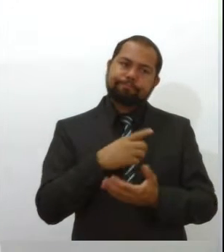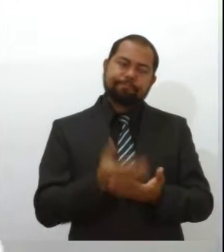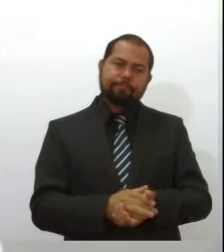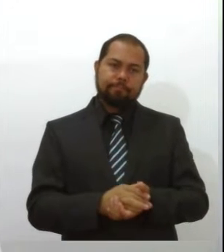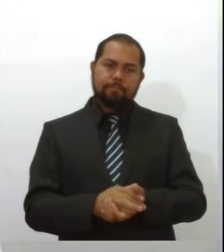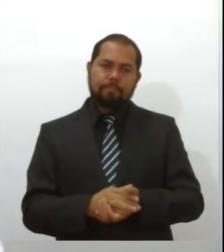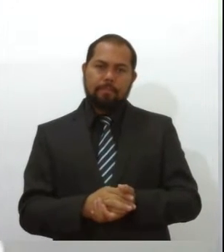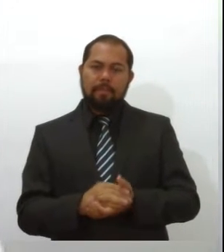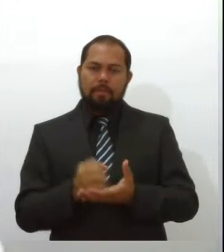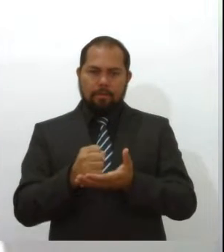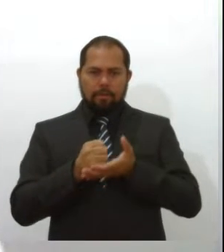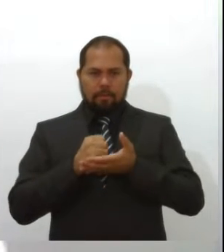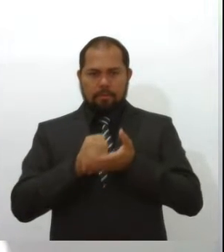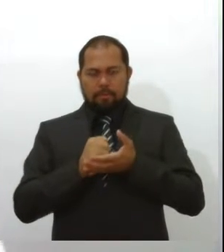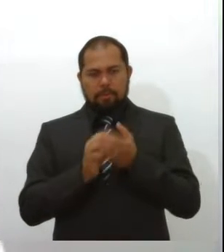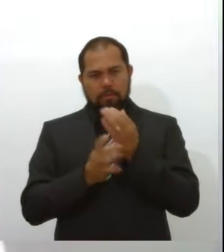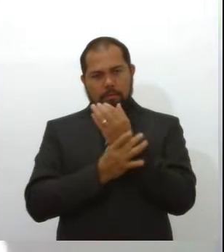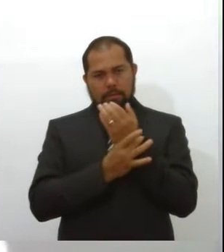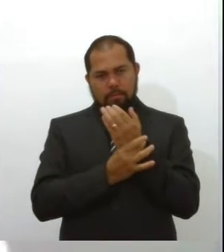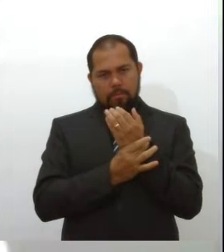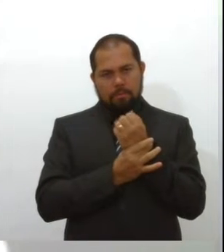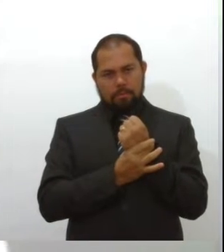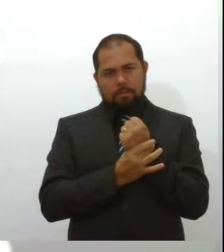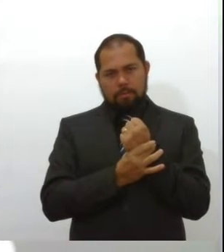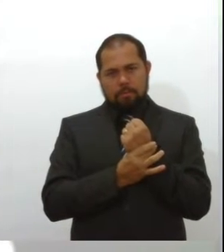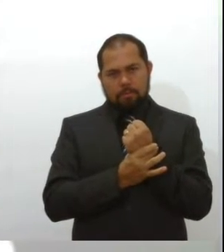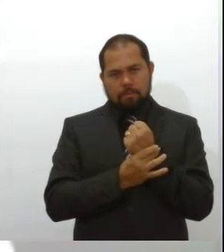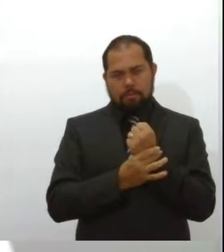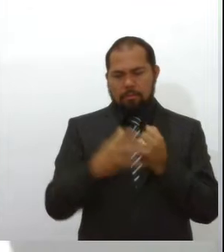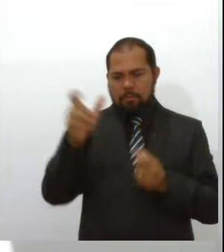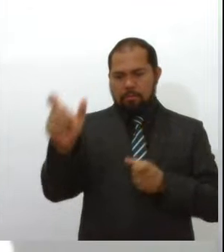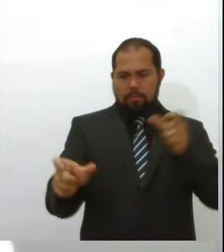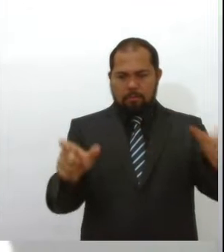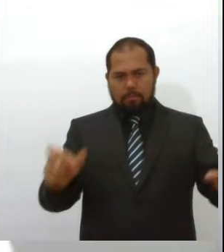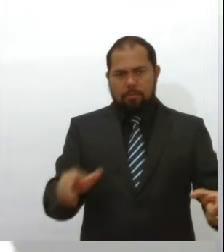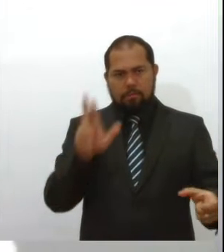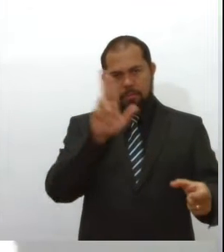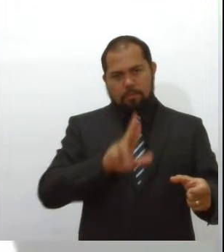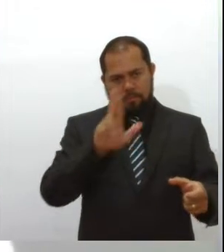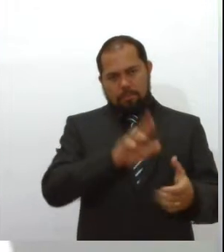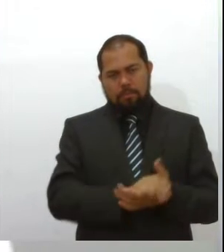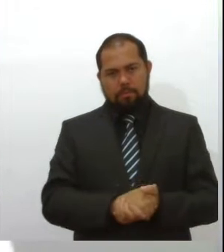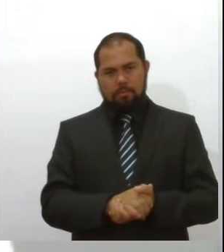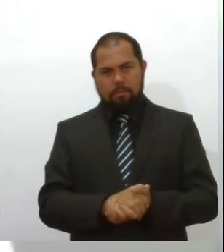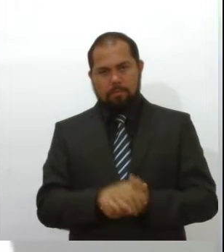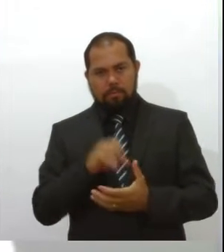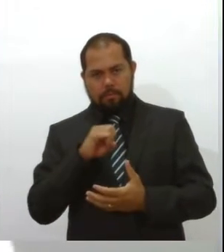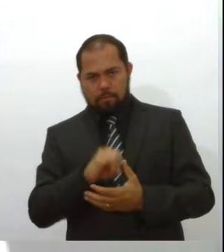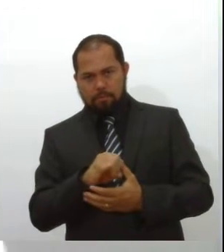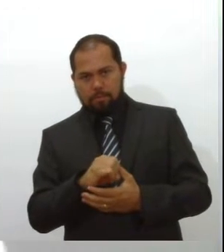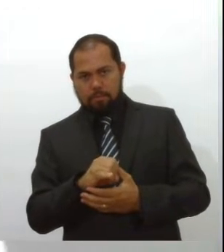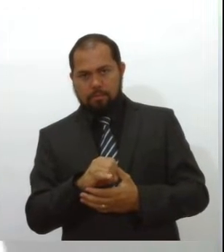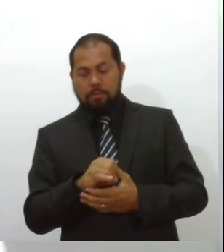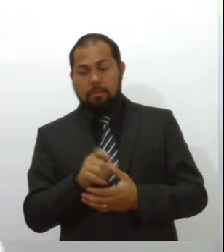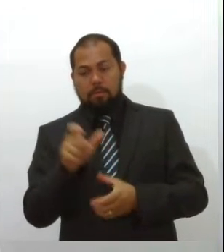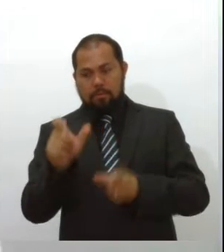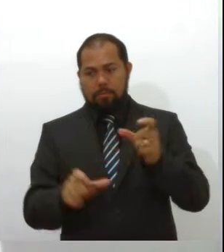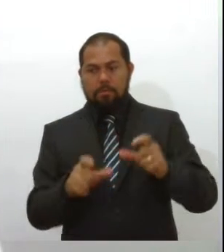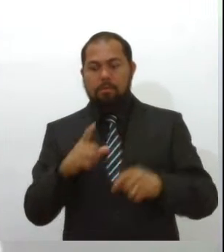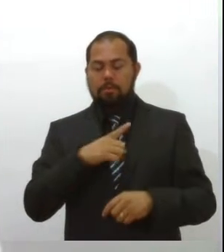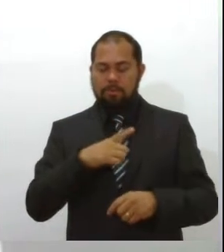uma proteção também de maneira individualizada para aquele usuário. Então, se a pessoa tiver condições, interesse de